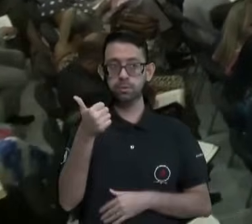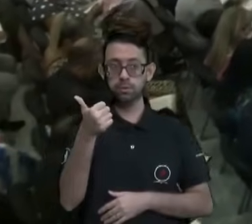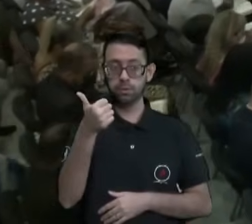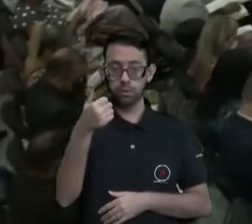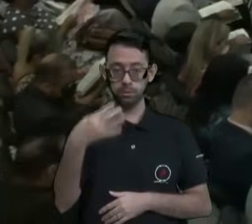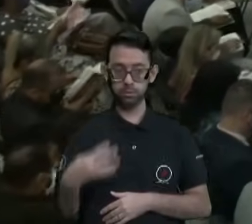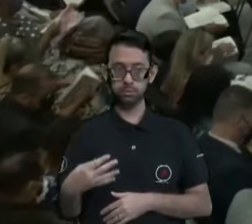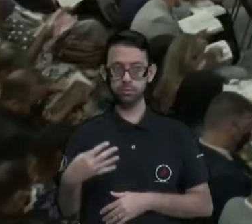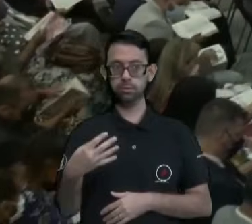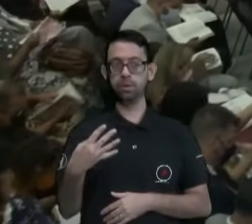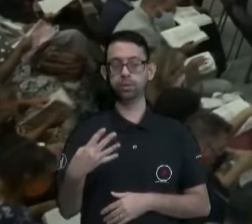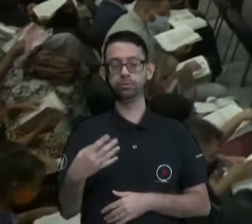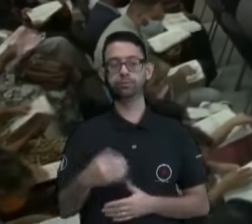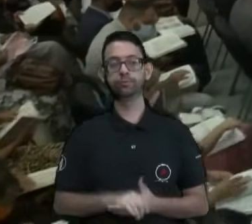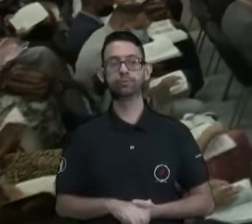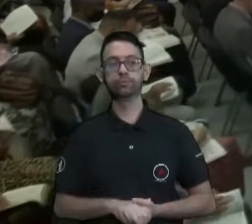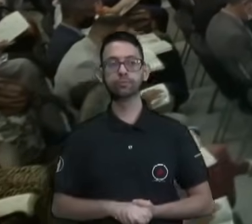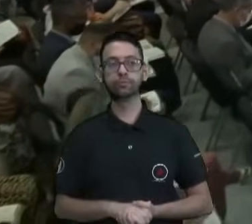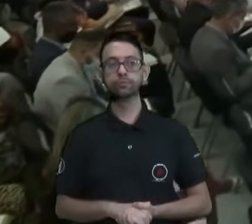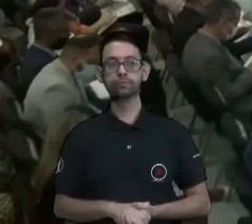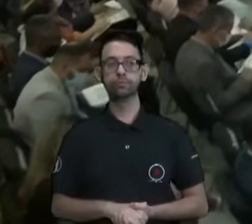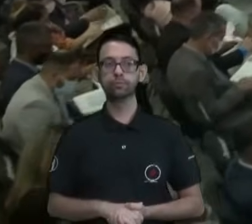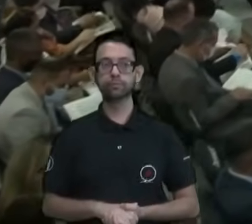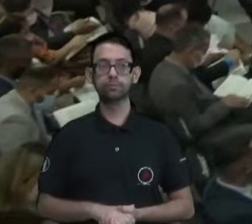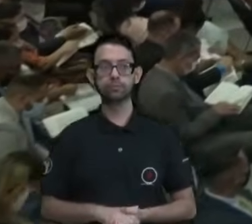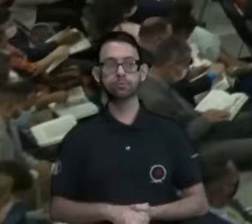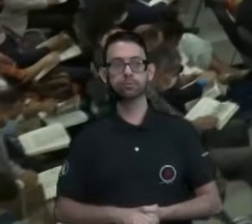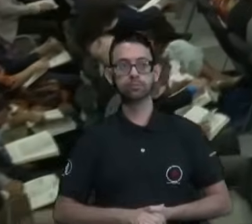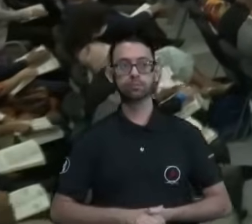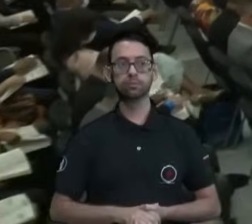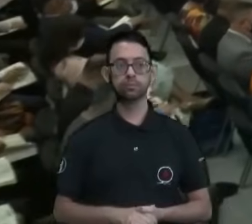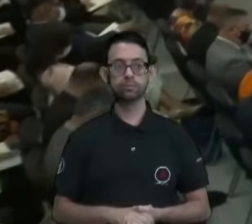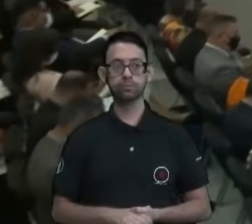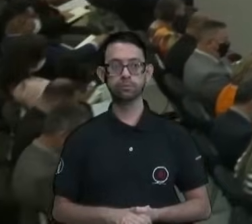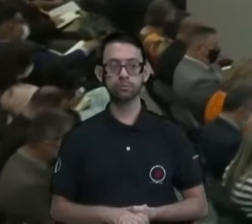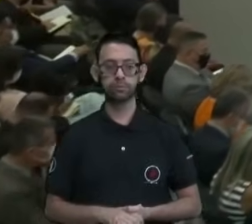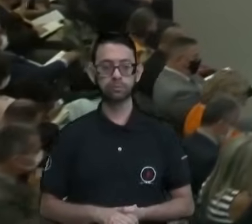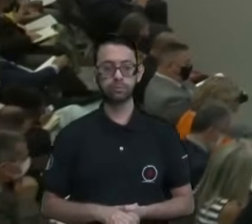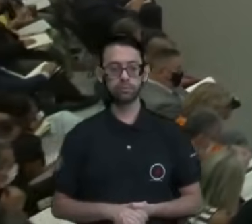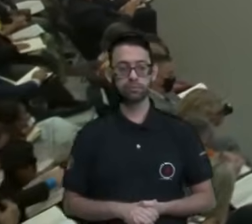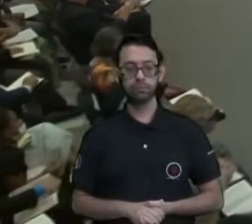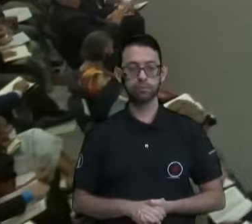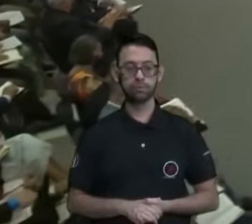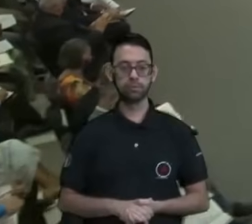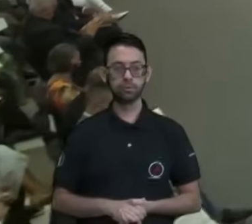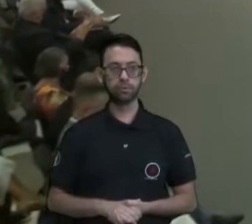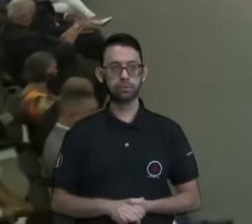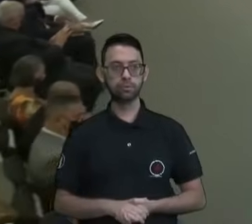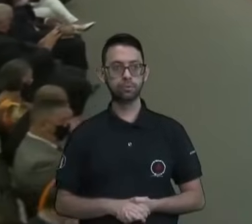como um texto base para aquilo que eu me proponho aqui a tratar com